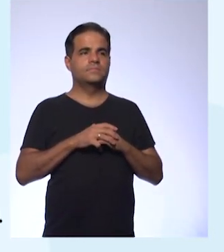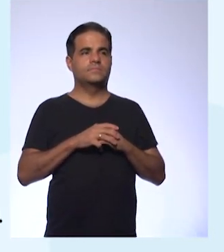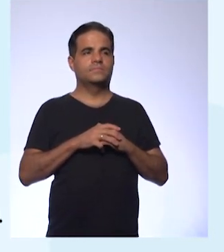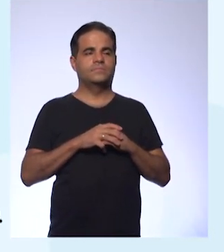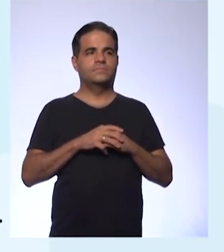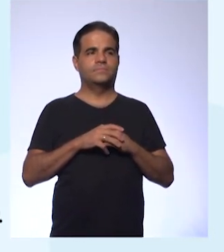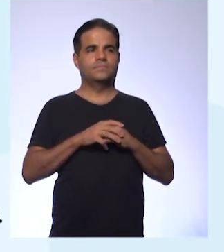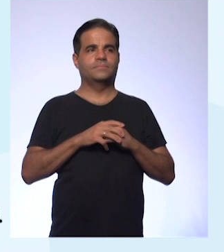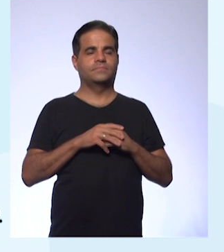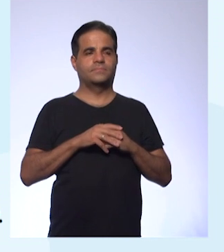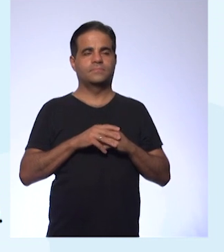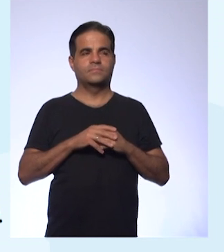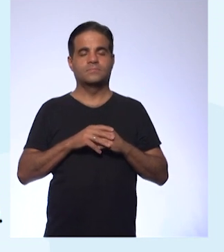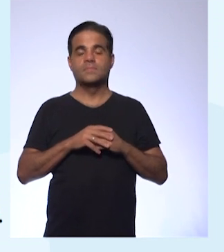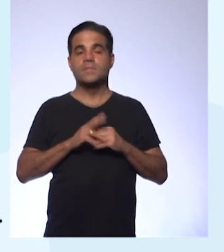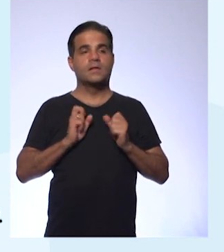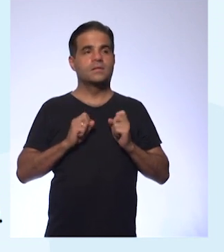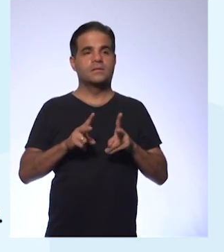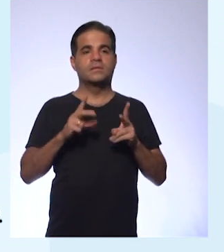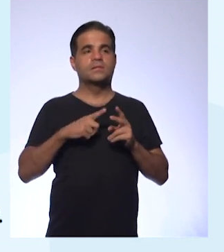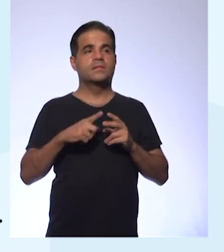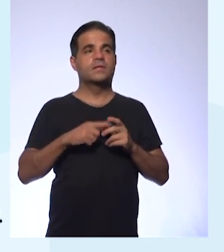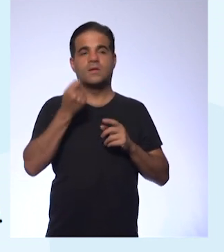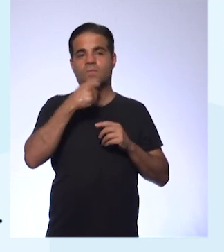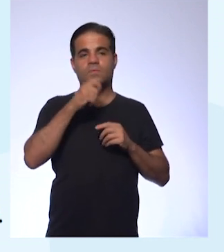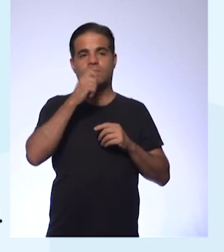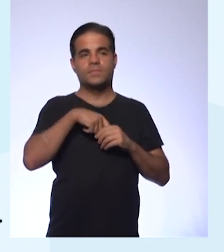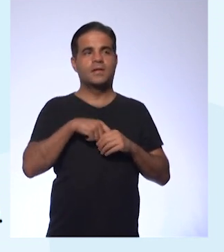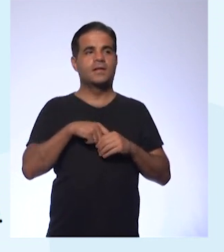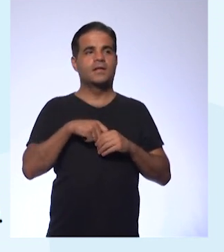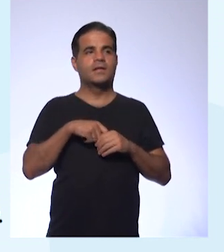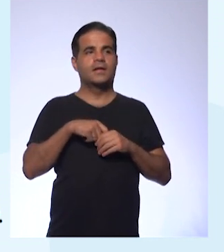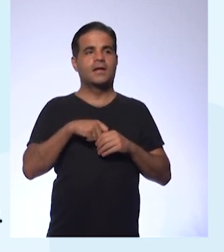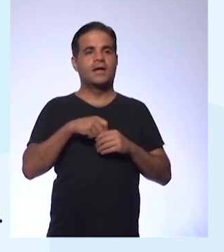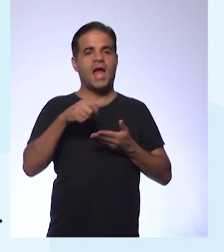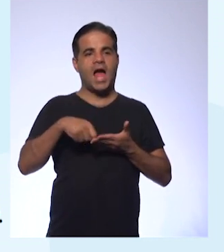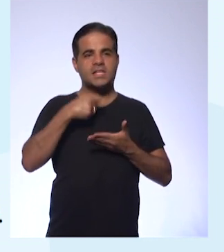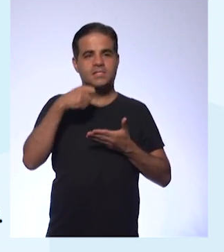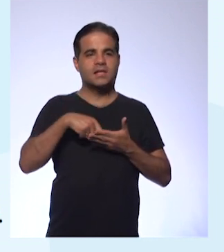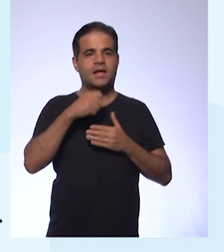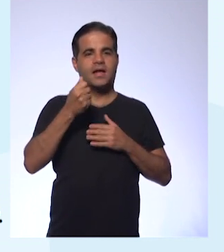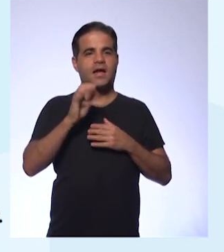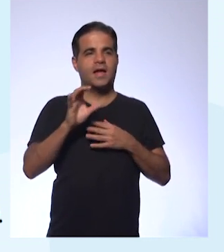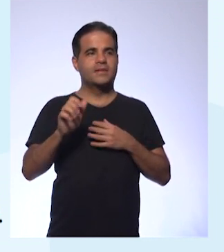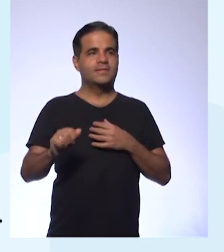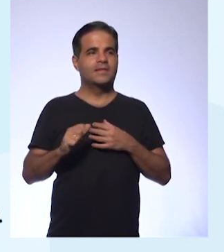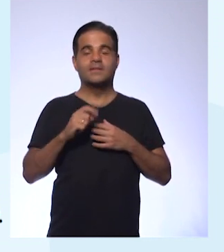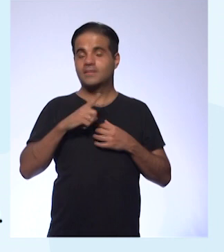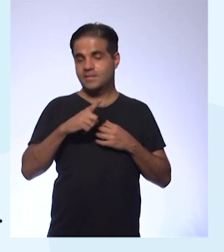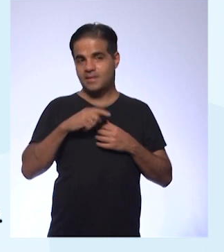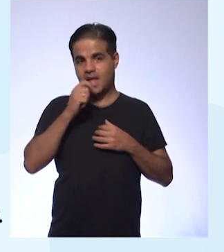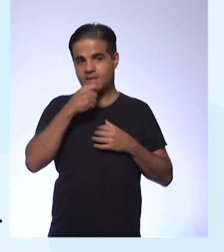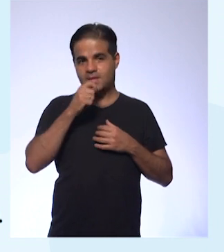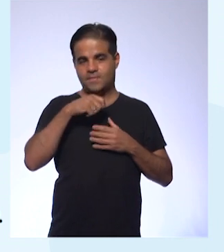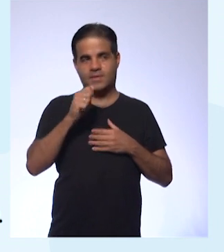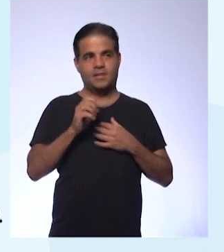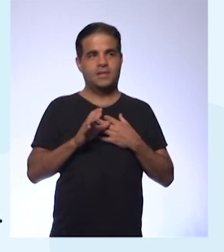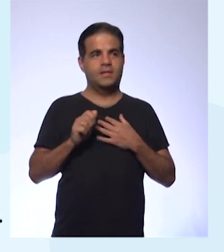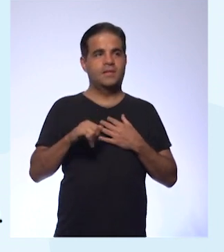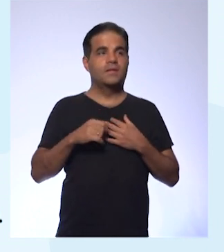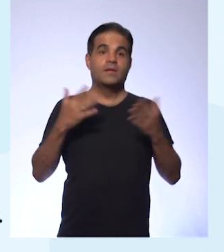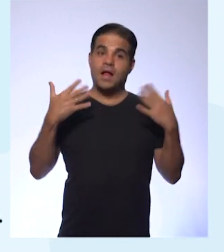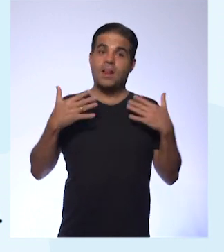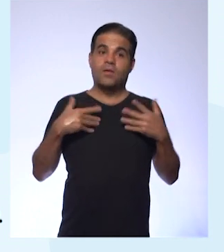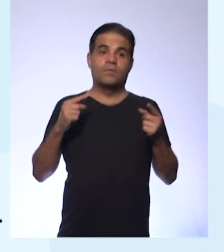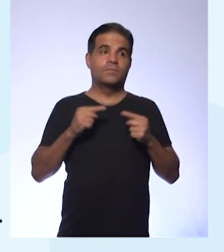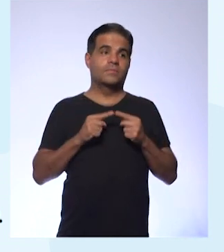ai, meu Deus do céu, cadê? Toda vez que tem sorvete Não e tem. açaí, Alice e a Vitória, toda vez que tem sorvete e açaí, muito bem, nesse calor